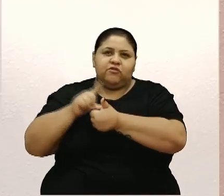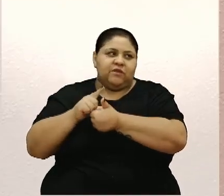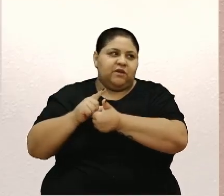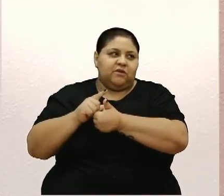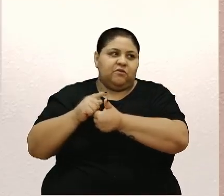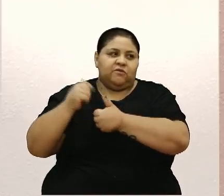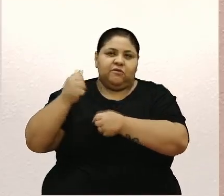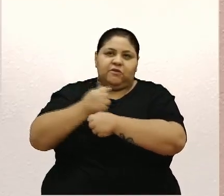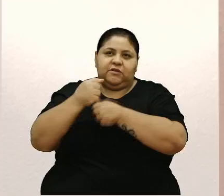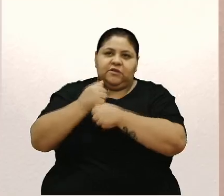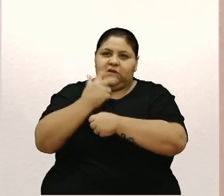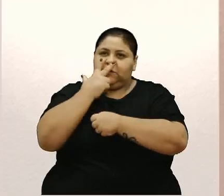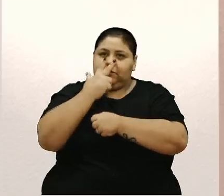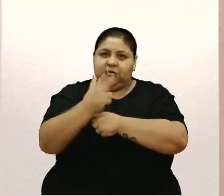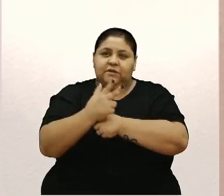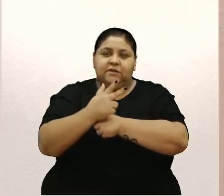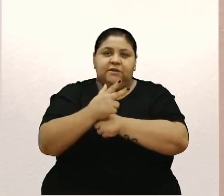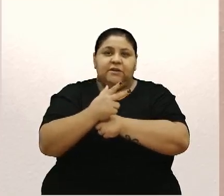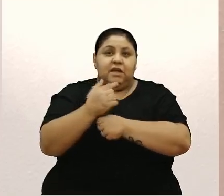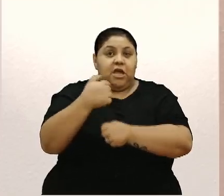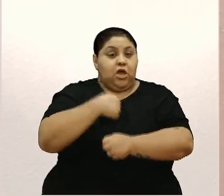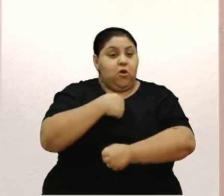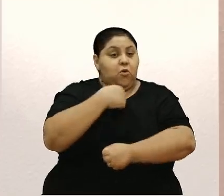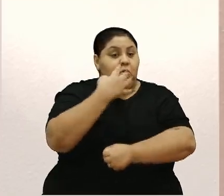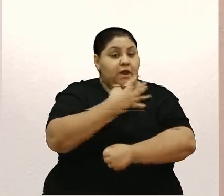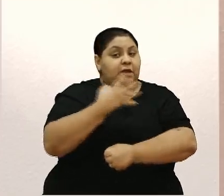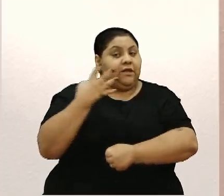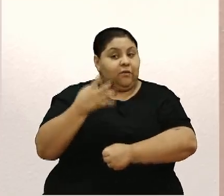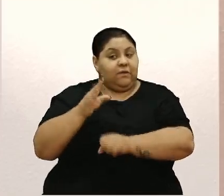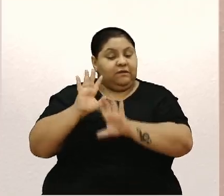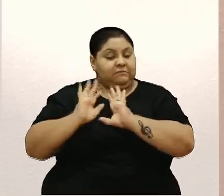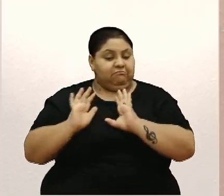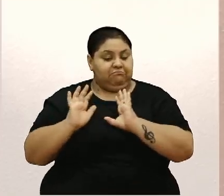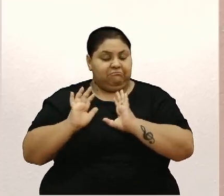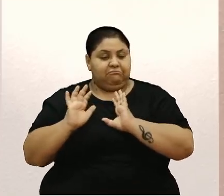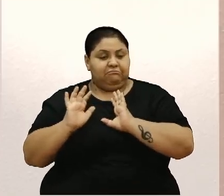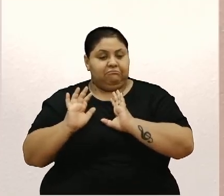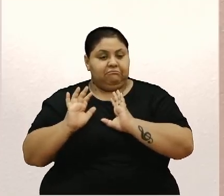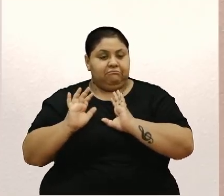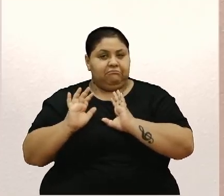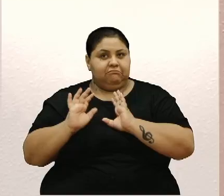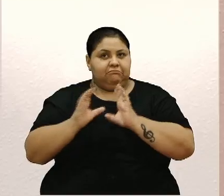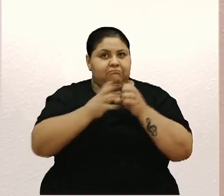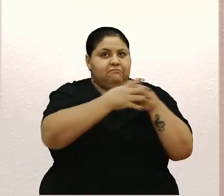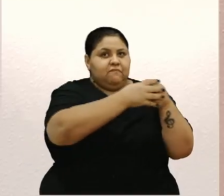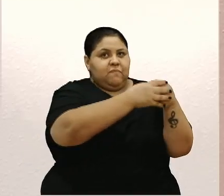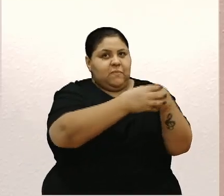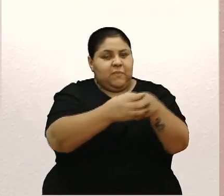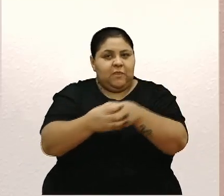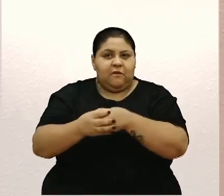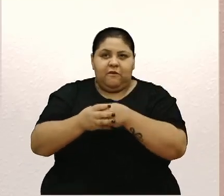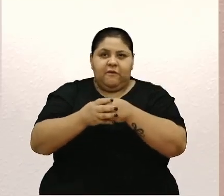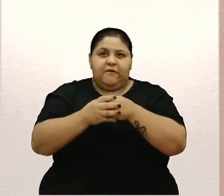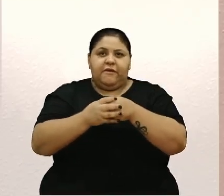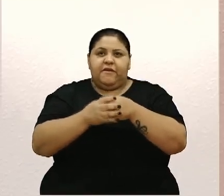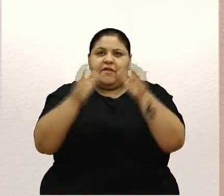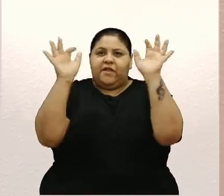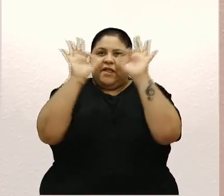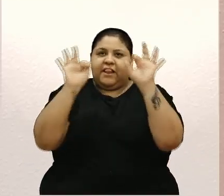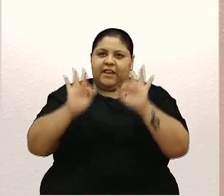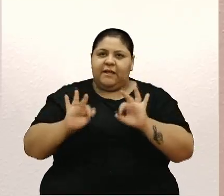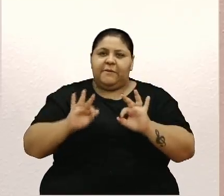tenho 44, parem com isso. E esse clube nos trouxe muita alegria, muitas felicidades,